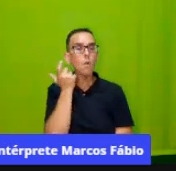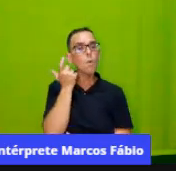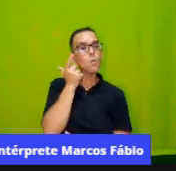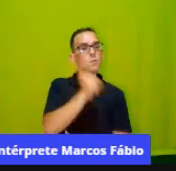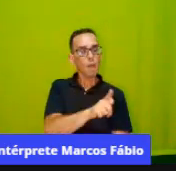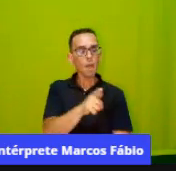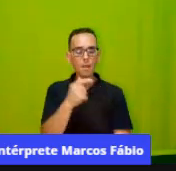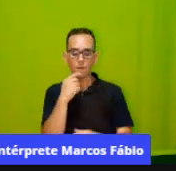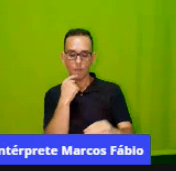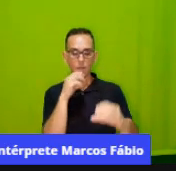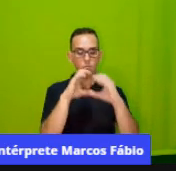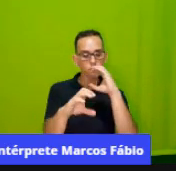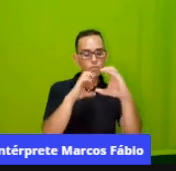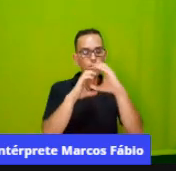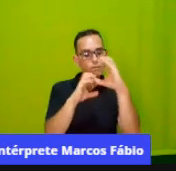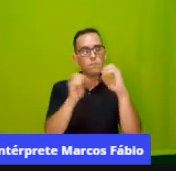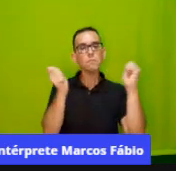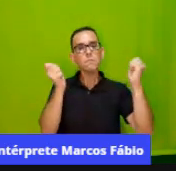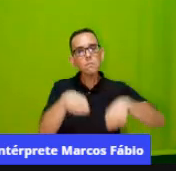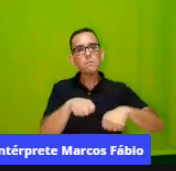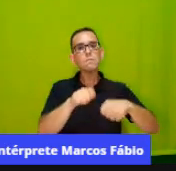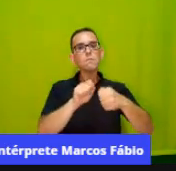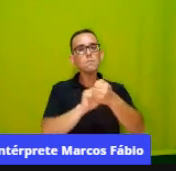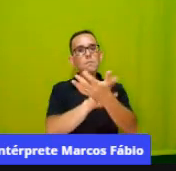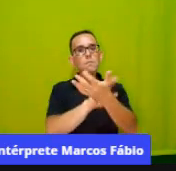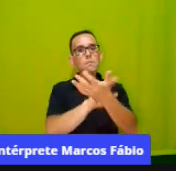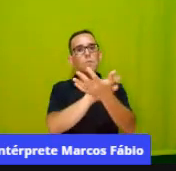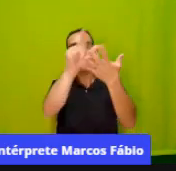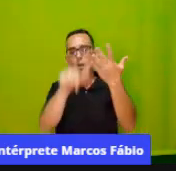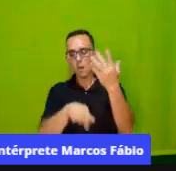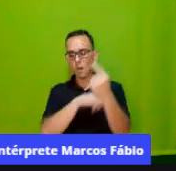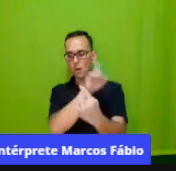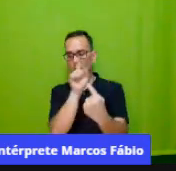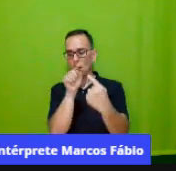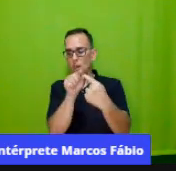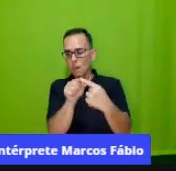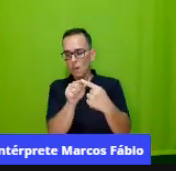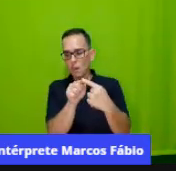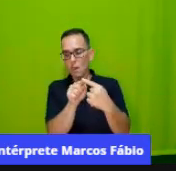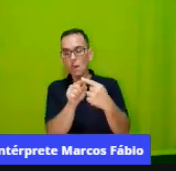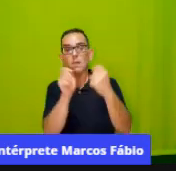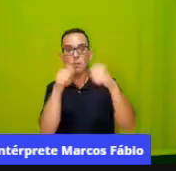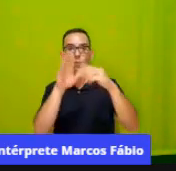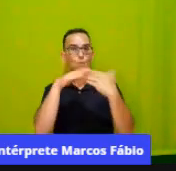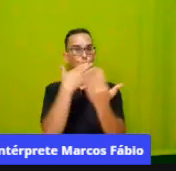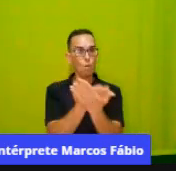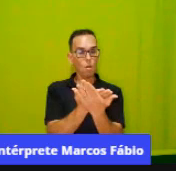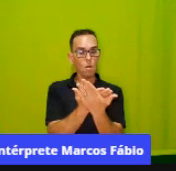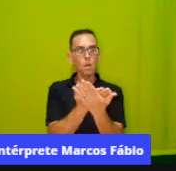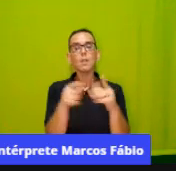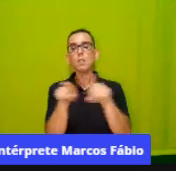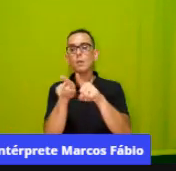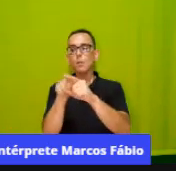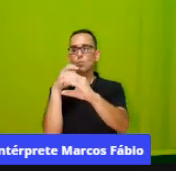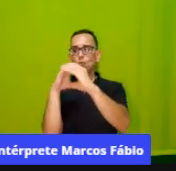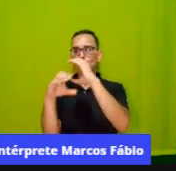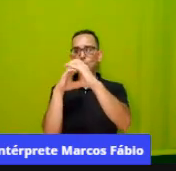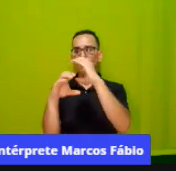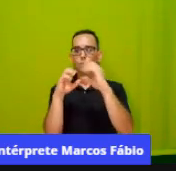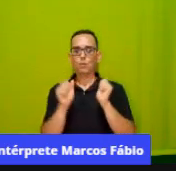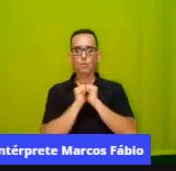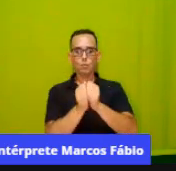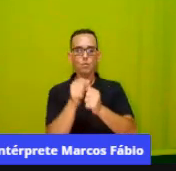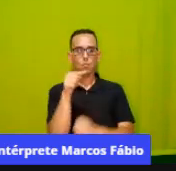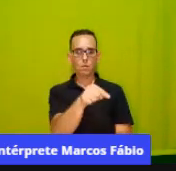a comunicação e fazer vários outros tipos, tanto escolar quanto de comunicação, através do